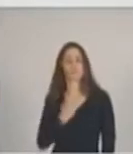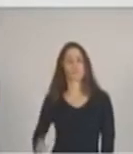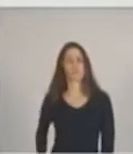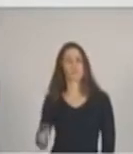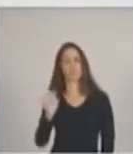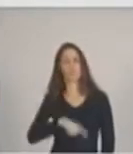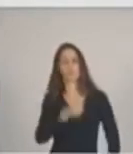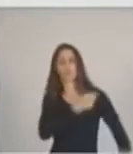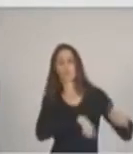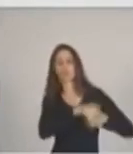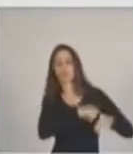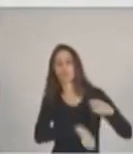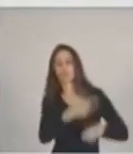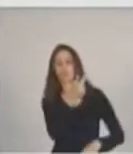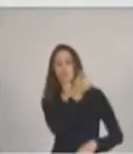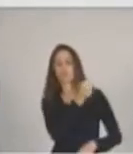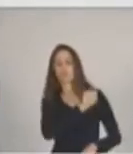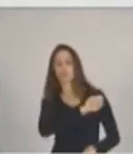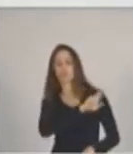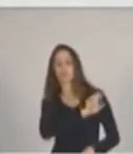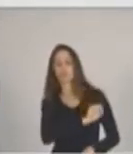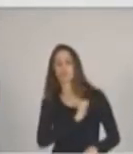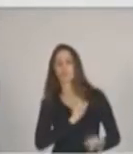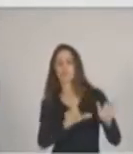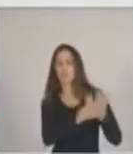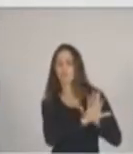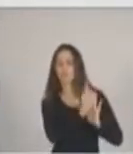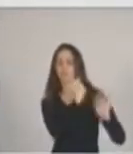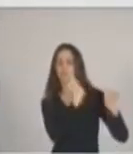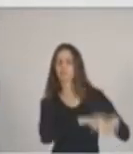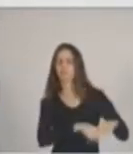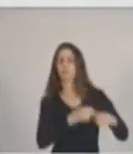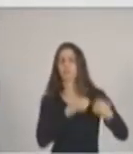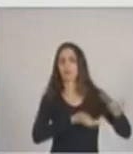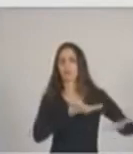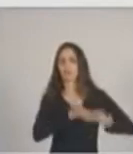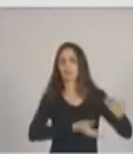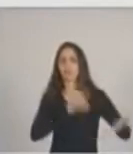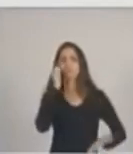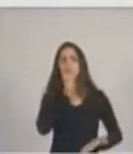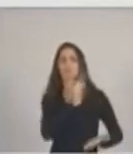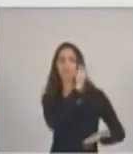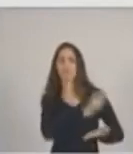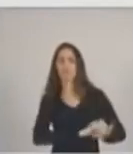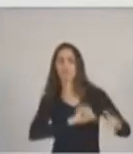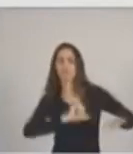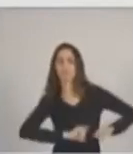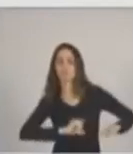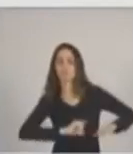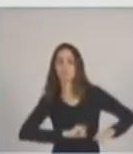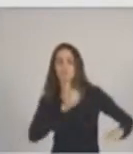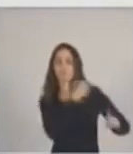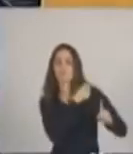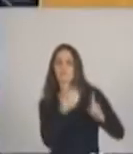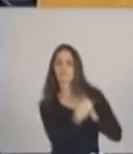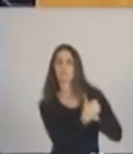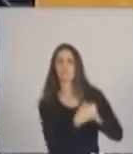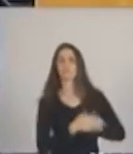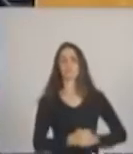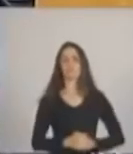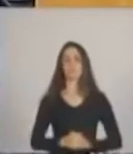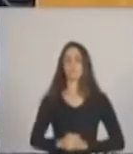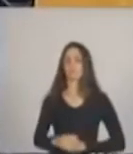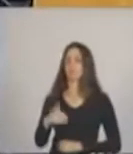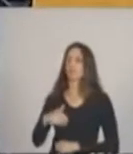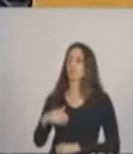bem ter uma lei para que ele possa ter condições de atender a mulher agredida. Deputado Torino. Voto